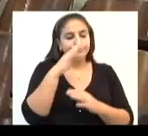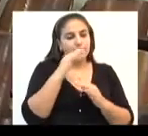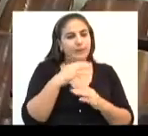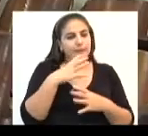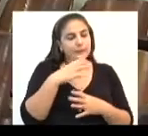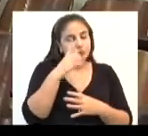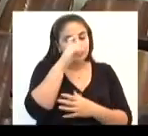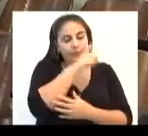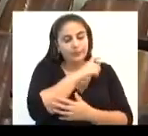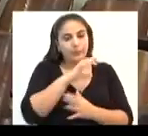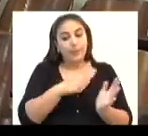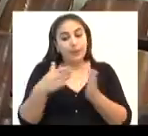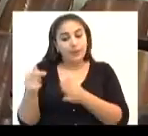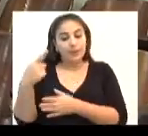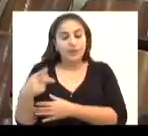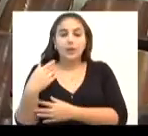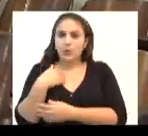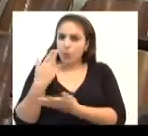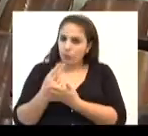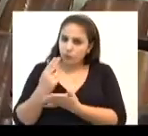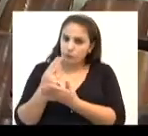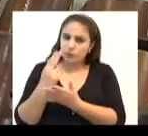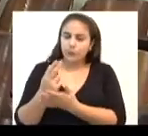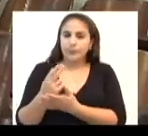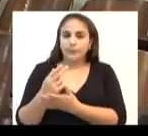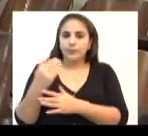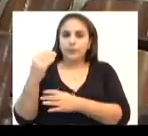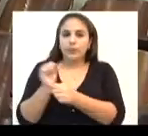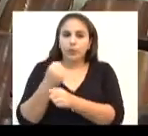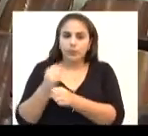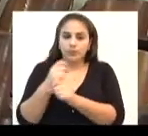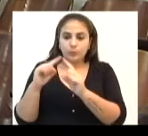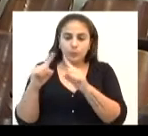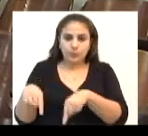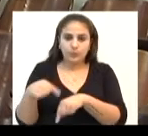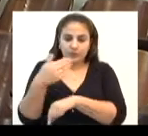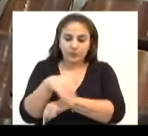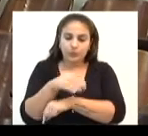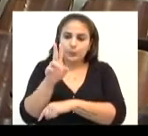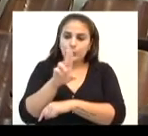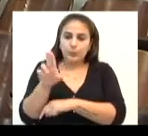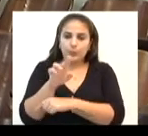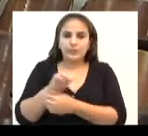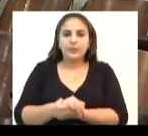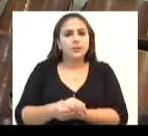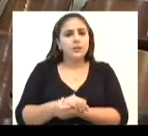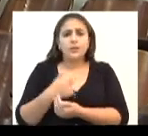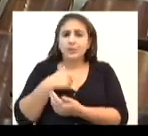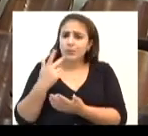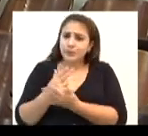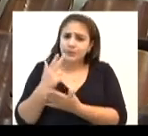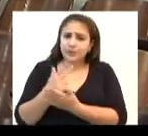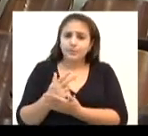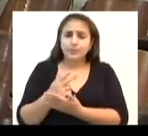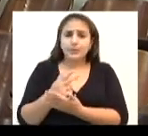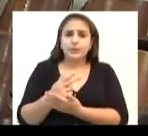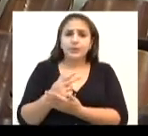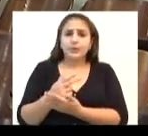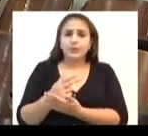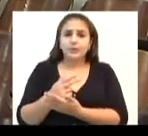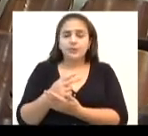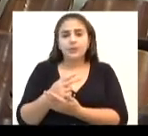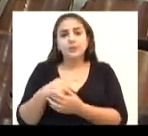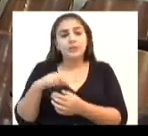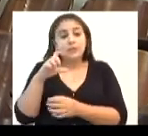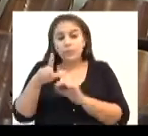Eu permaneço na Obras Públicas e Nomenclatura de Ruas, fui o presidente ano passado, e o meu nome sempre é colocado para a presidência. Se os outros vereadores quiserem escolher